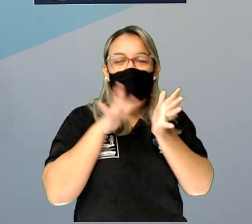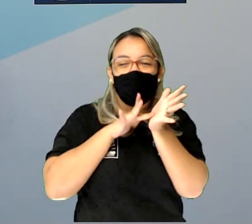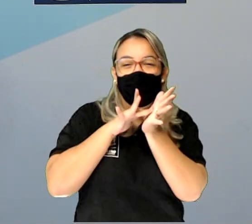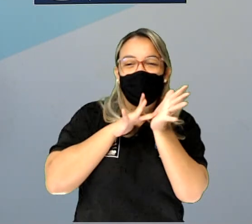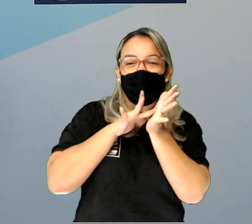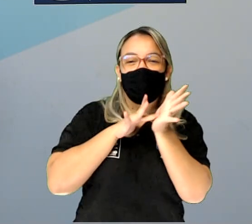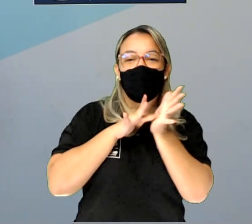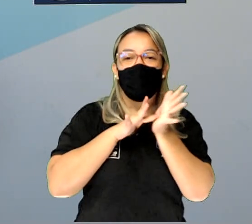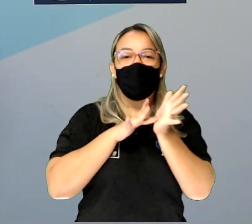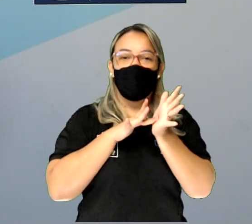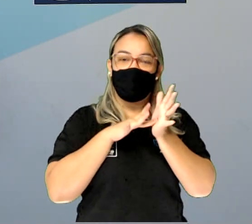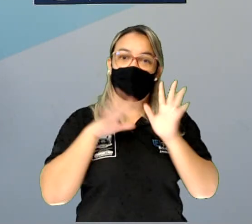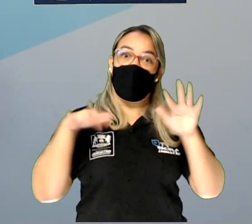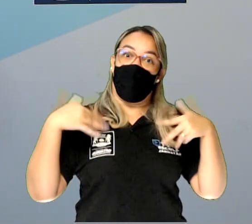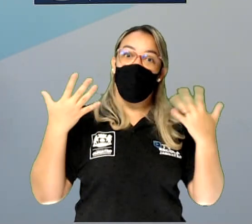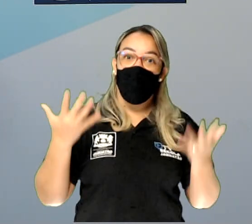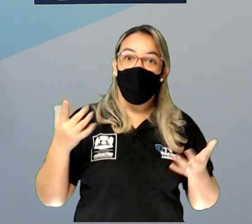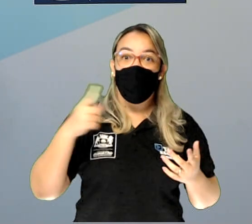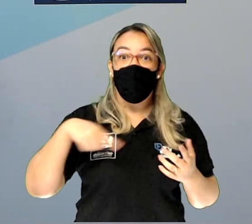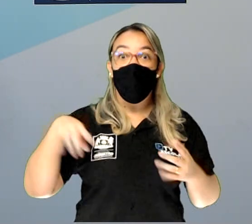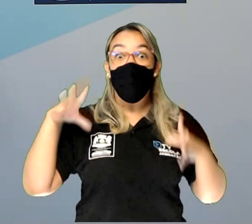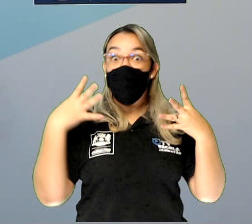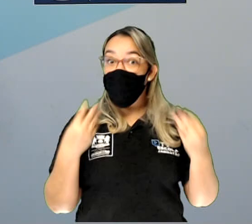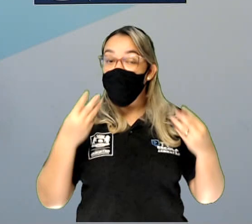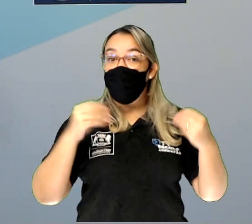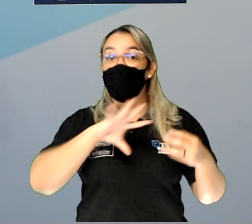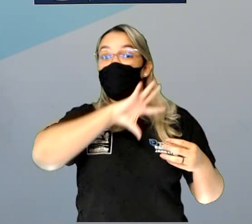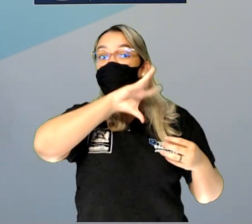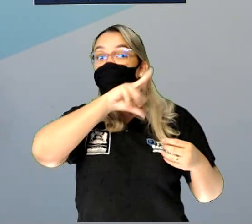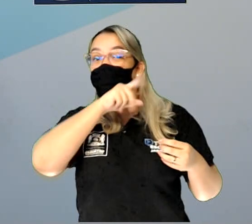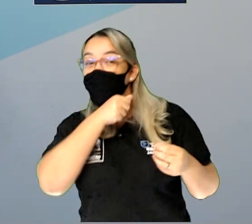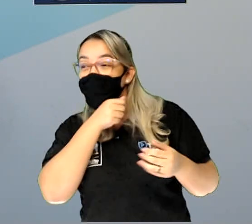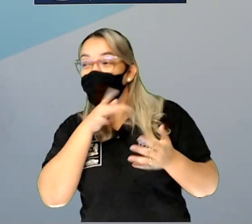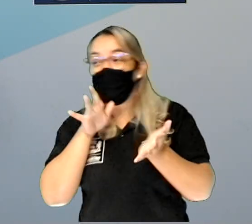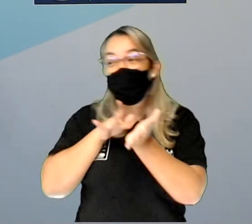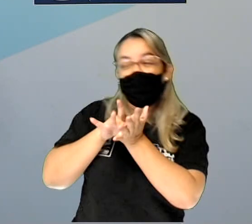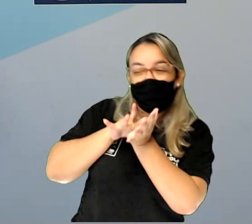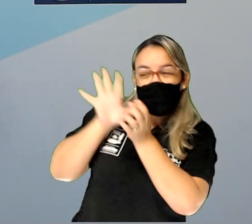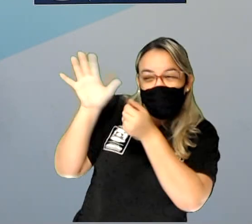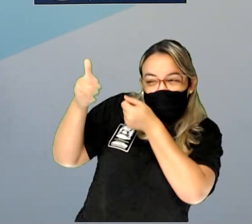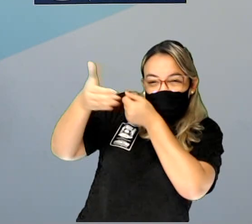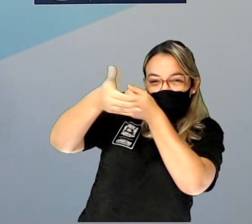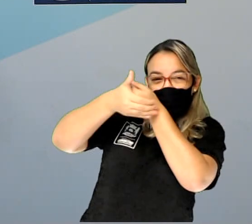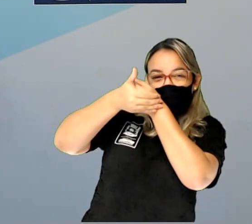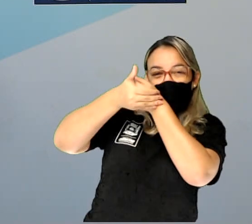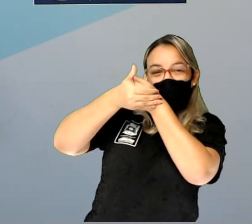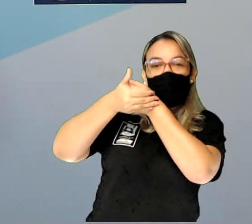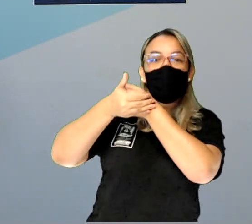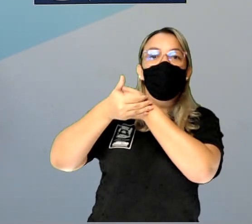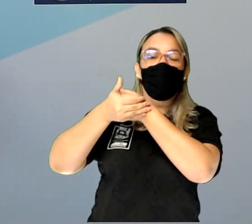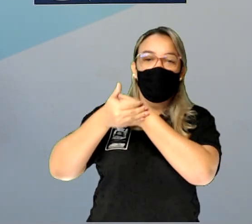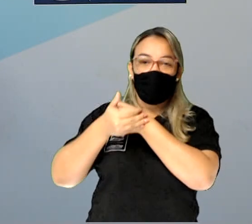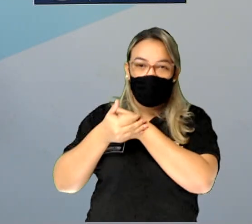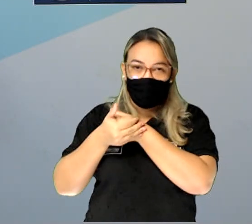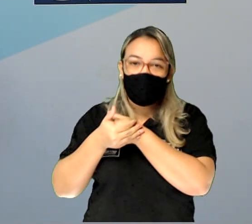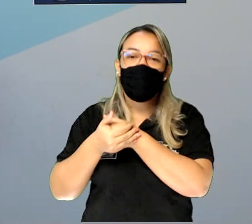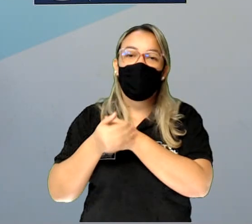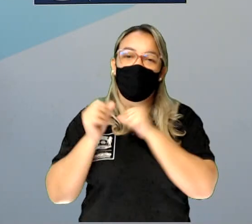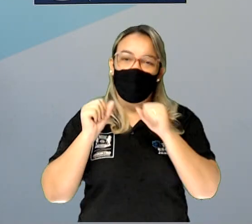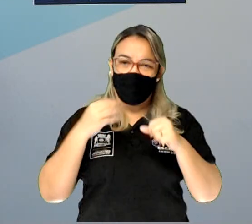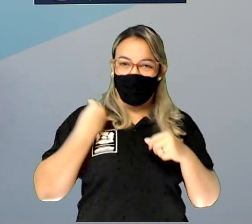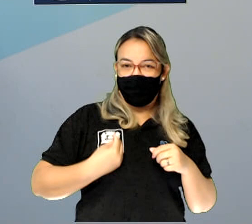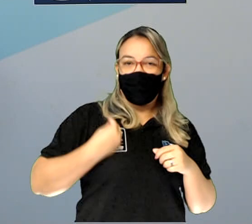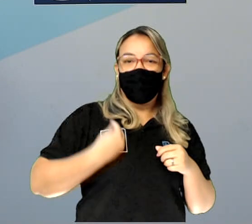espécie dele, né? Então, muitos animais, eles se disfarçam, eles se camuflam para que eles possam ter